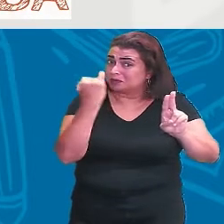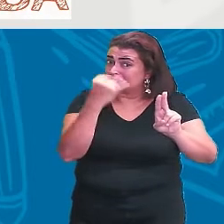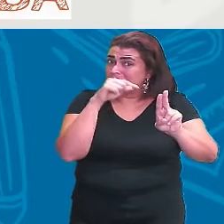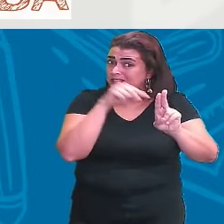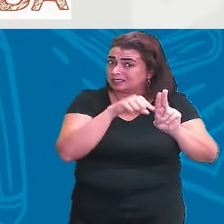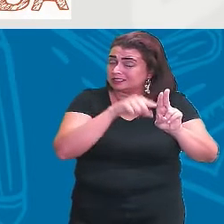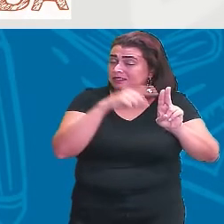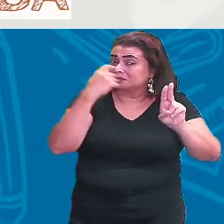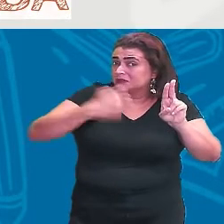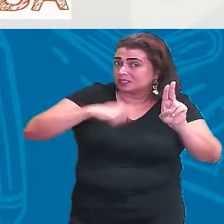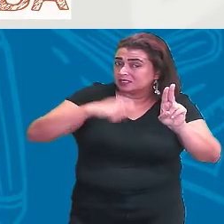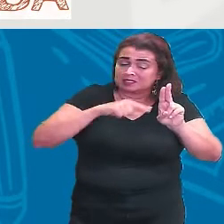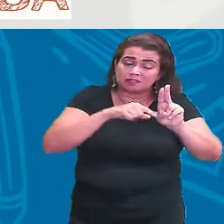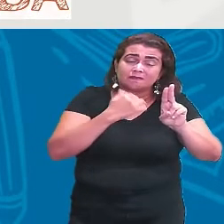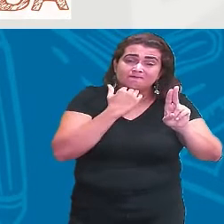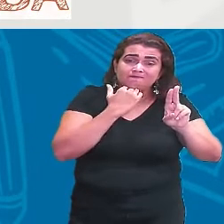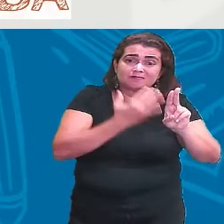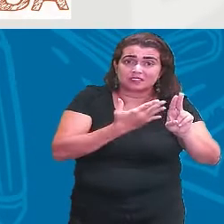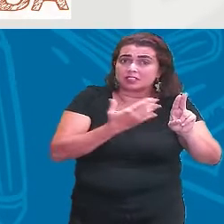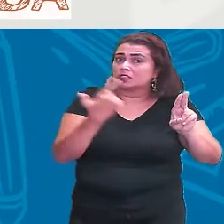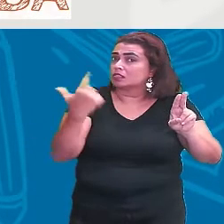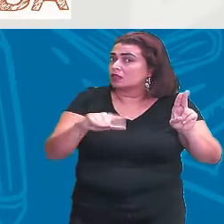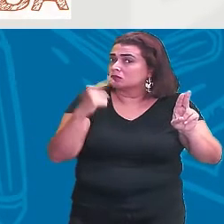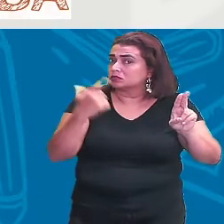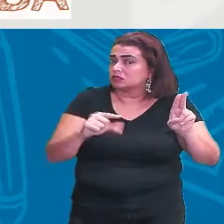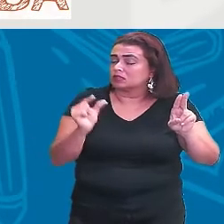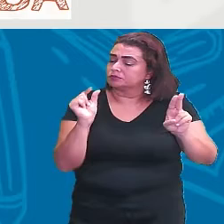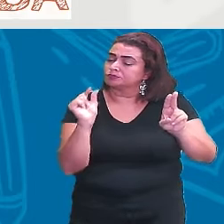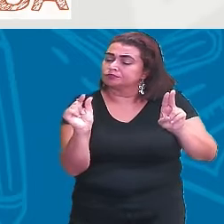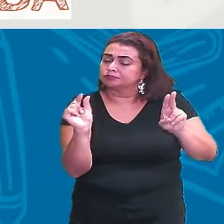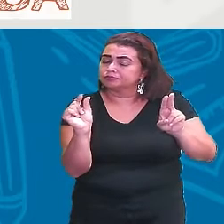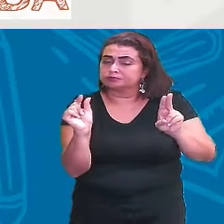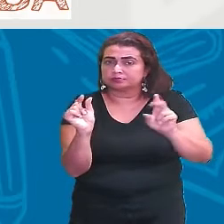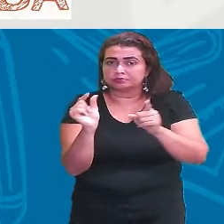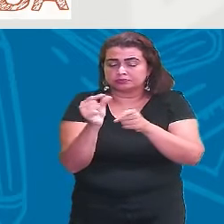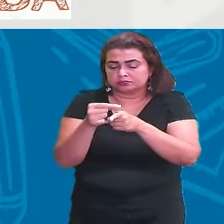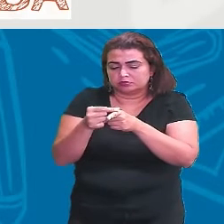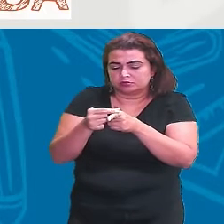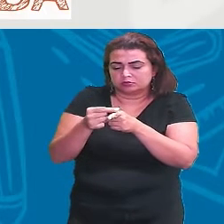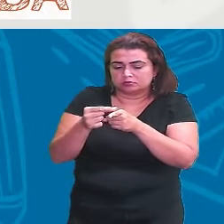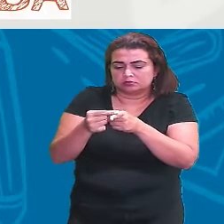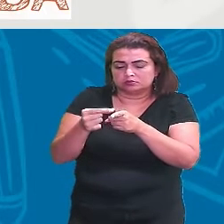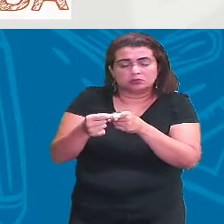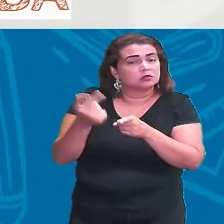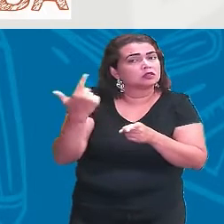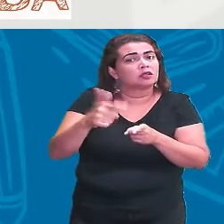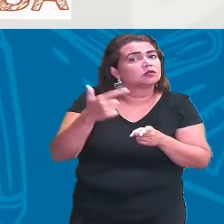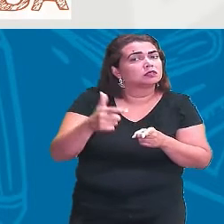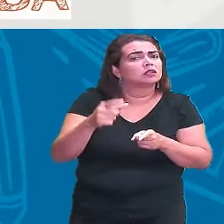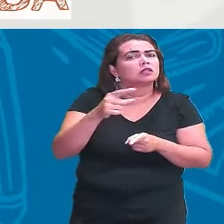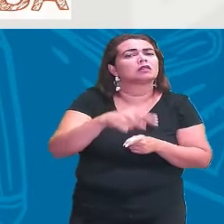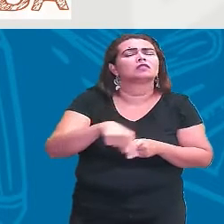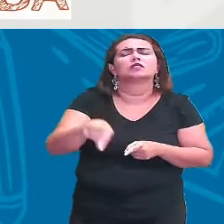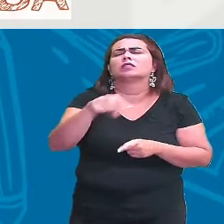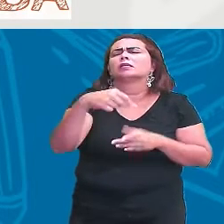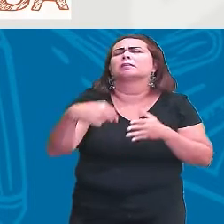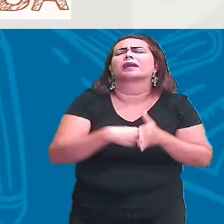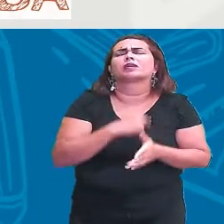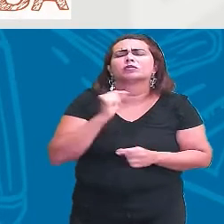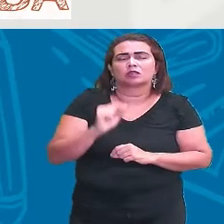vogais, porque sem as vogais não vai ter sílaba, tá? Eu consigo, aí vocês me perguntam,